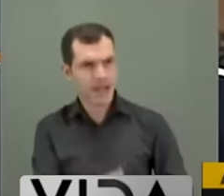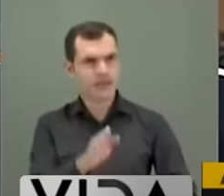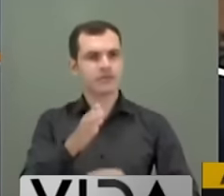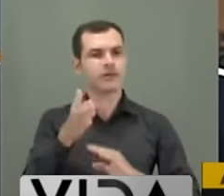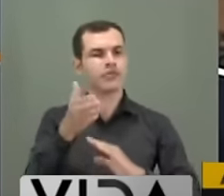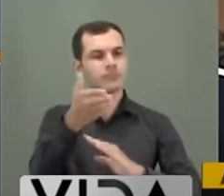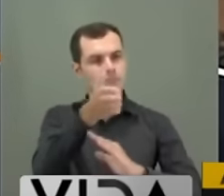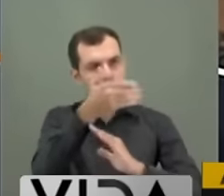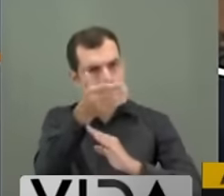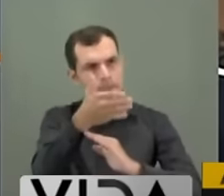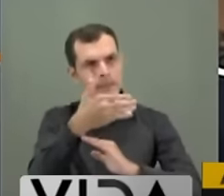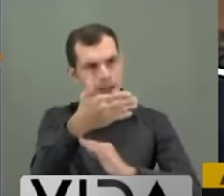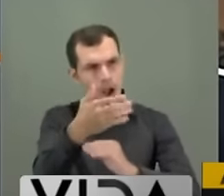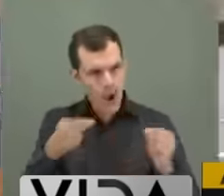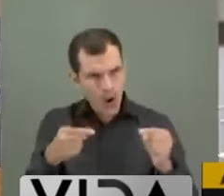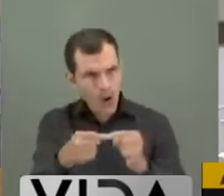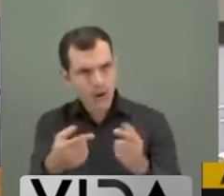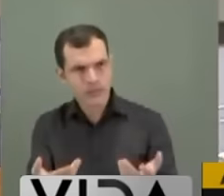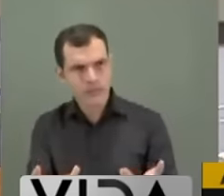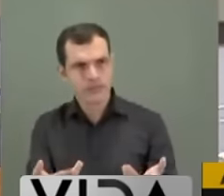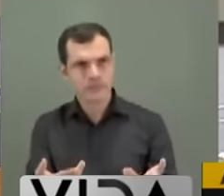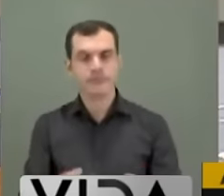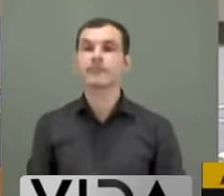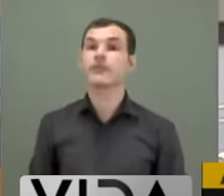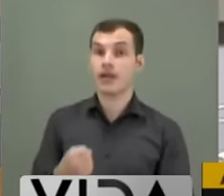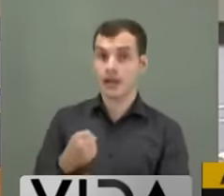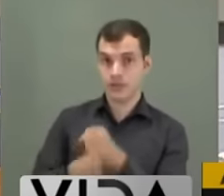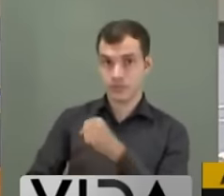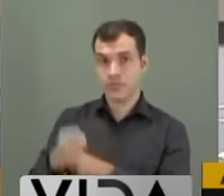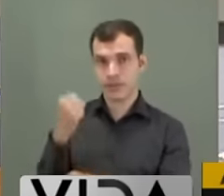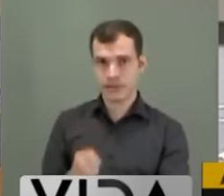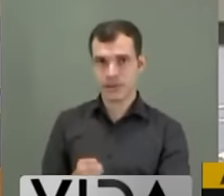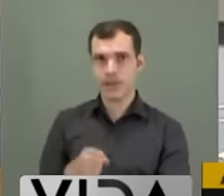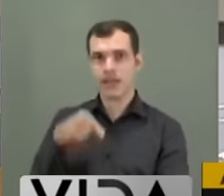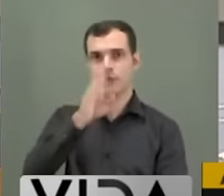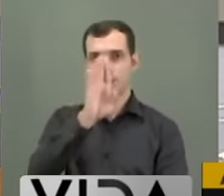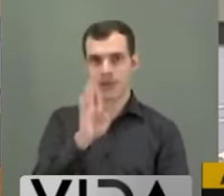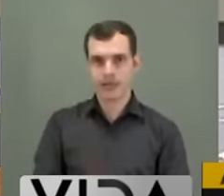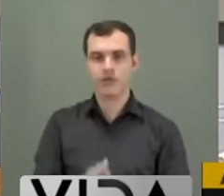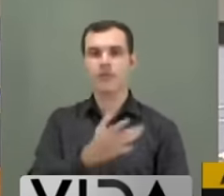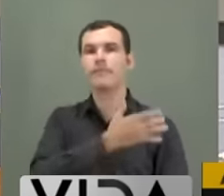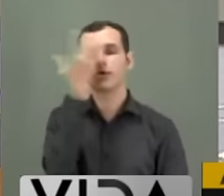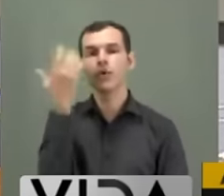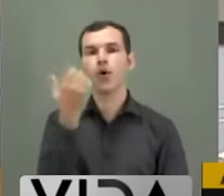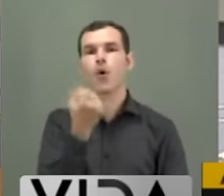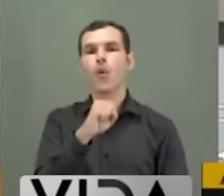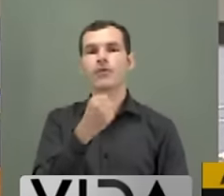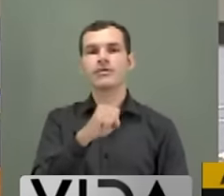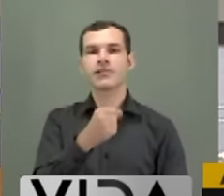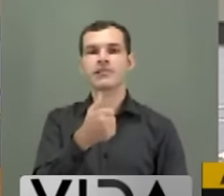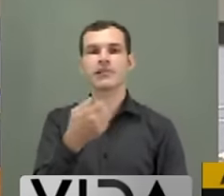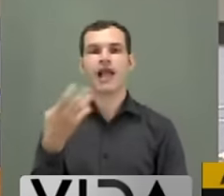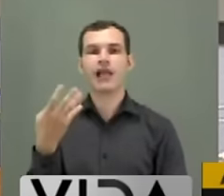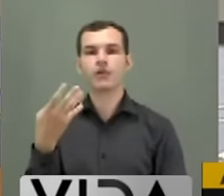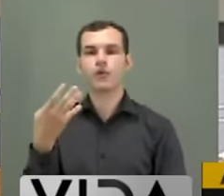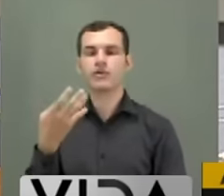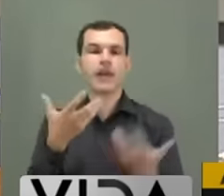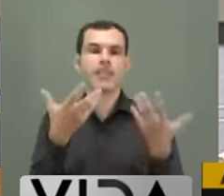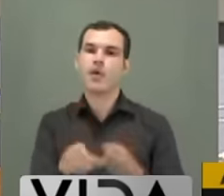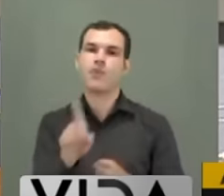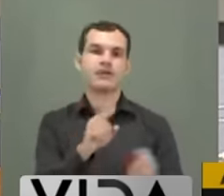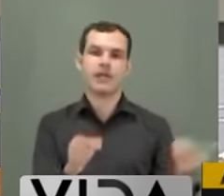algo normal? Ano passado, o Brasil teve 814 inadmitidos. Por crime de opinião? Não, por crime de opinião,